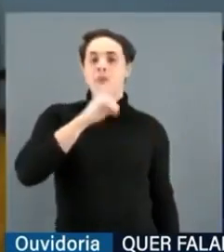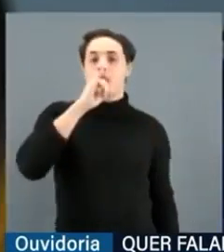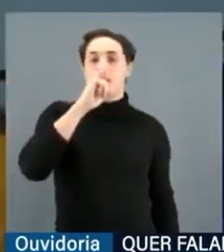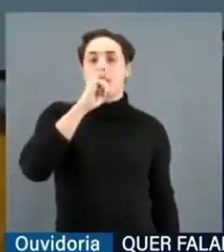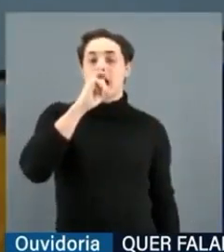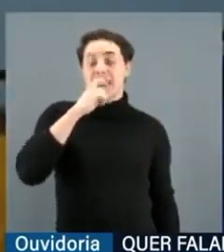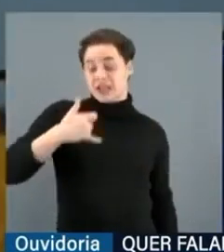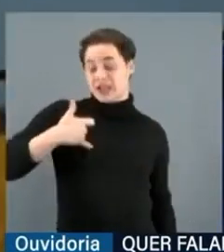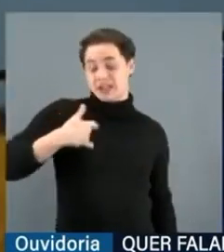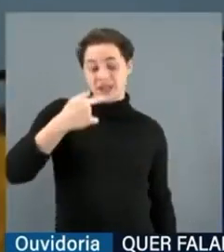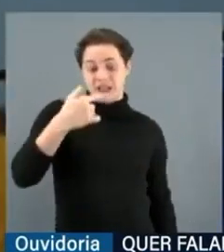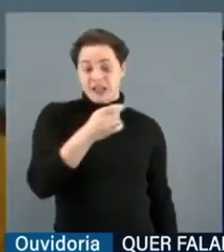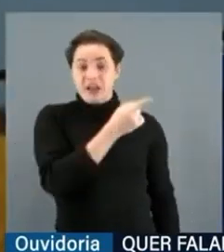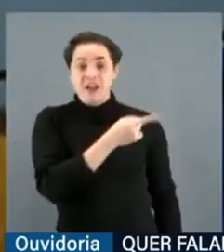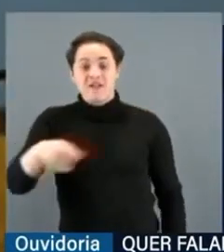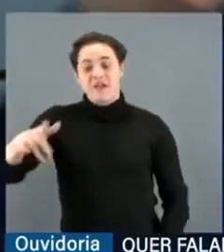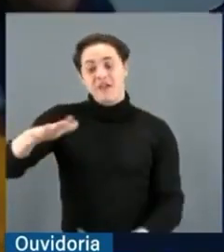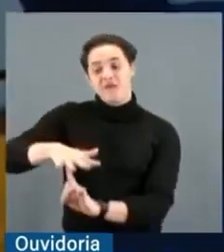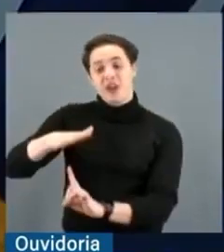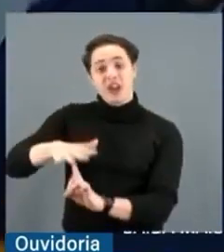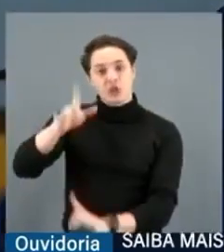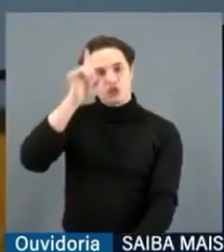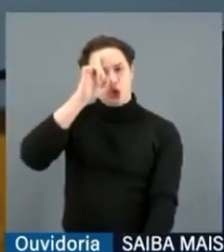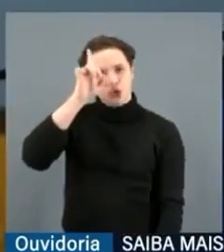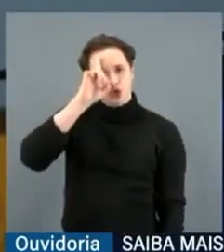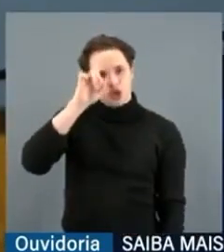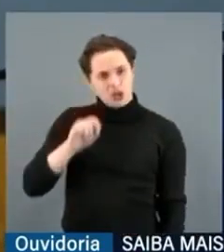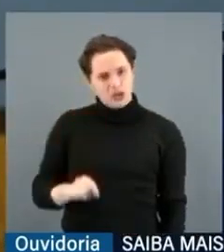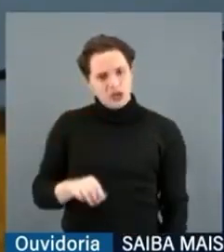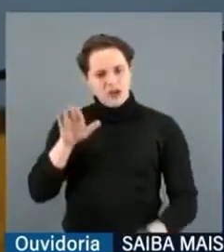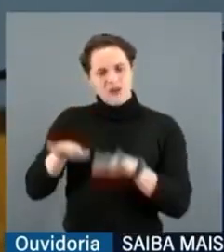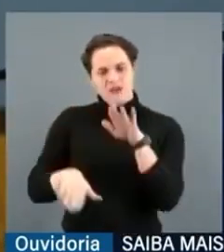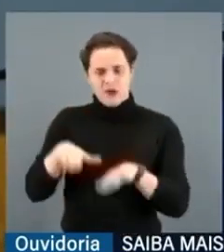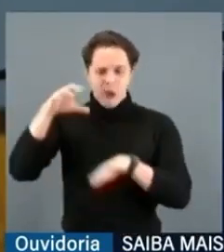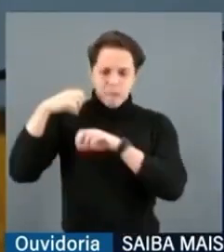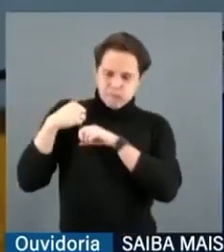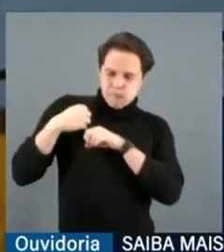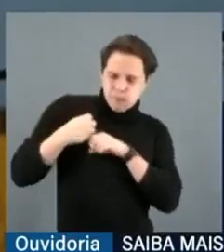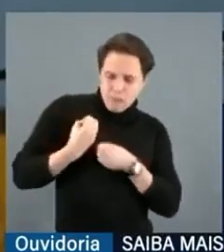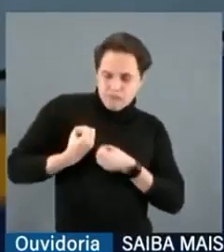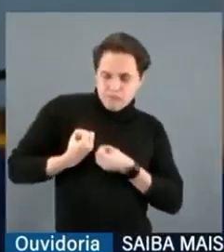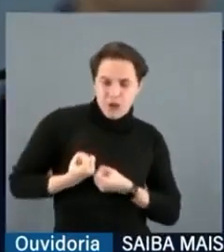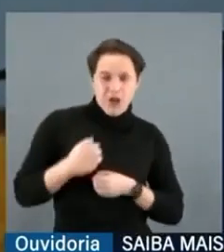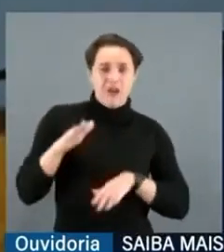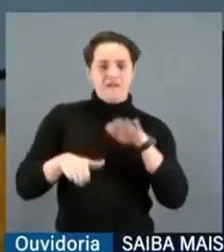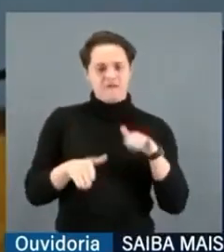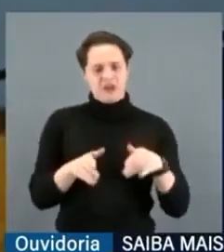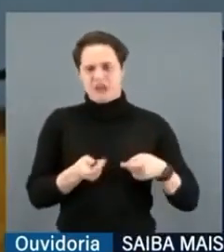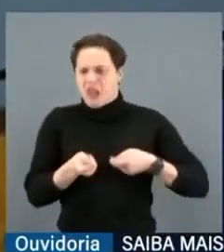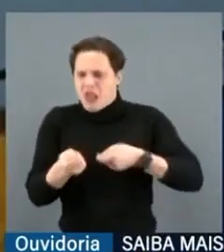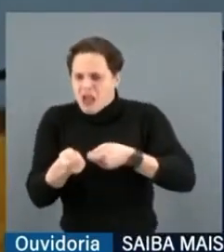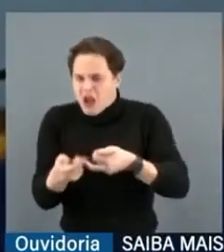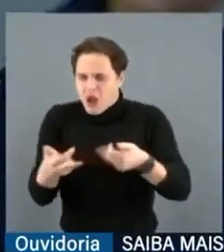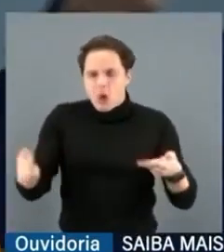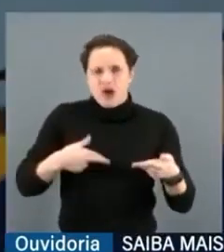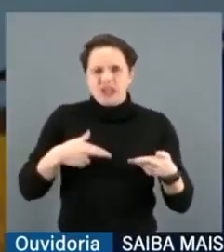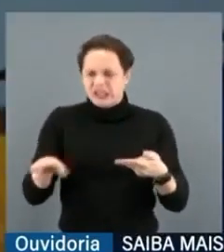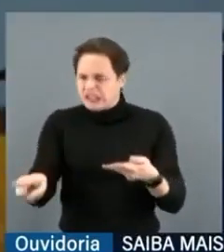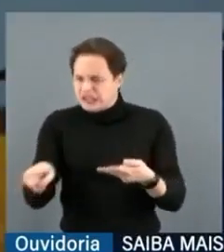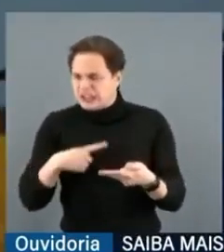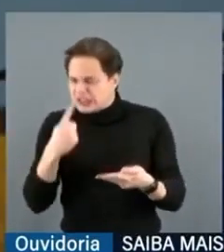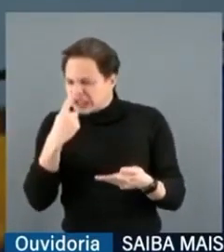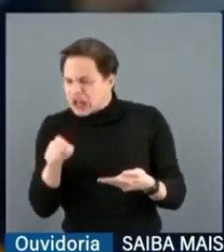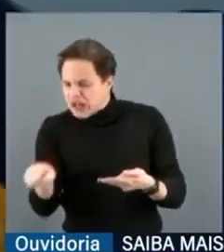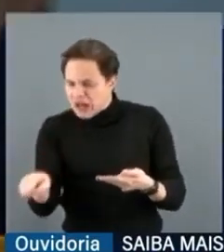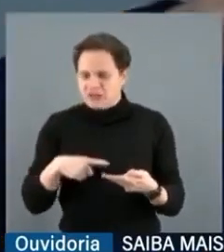segunda, quarta e sexta, todos os dias. Muitas das vezes trazendo mercadoria, às vezes o comércio era ruim, tomate estragava, o que a gente tinha que fazer? Eu ficava